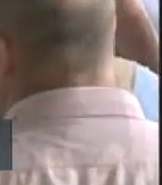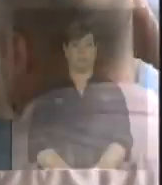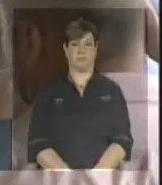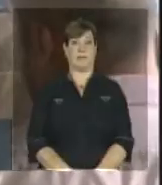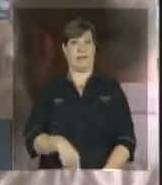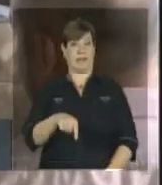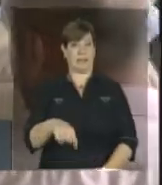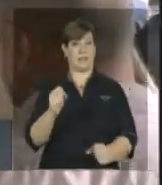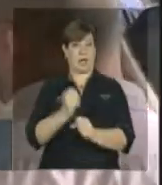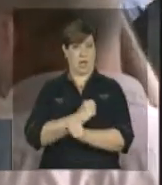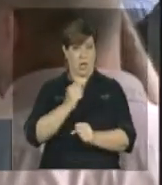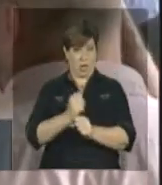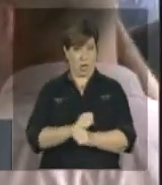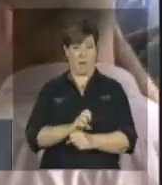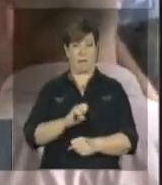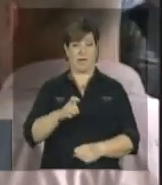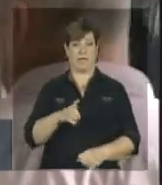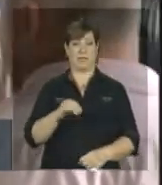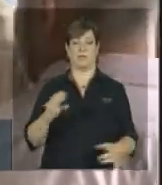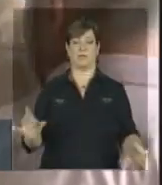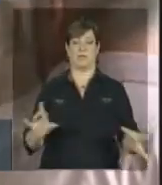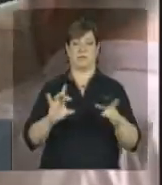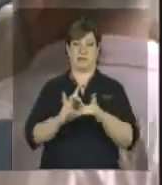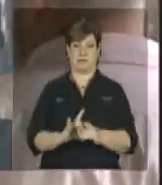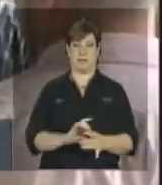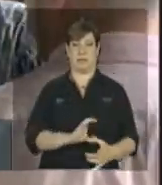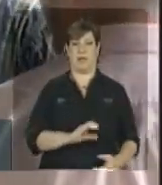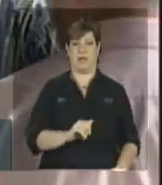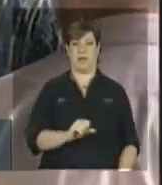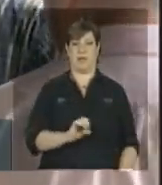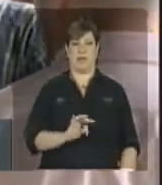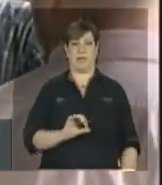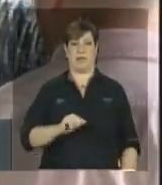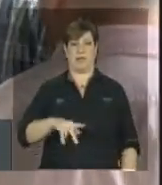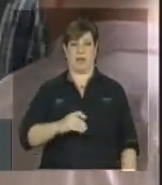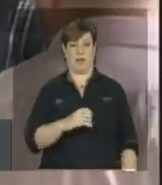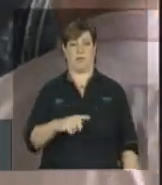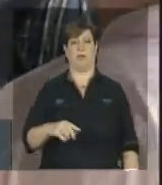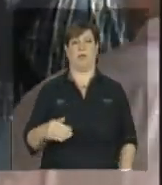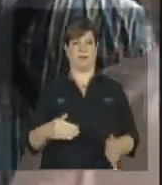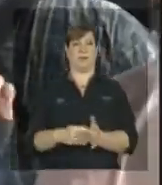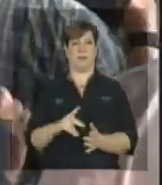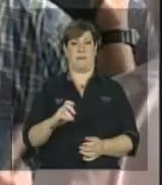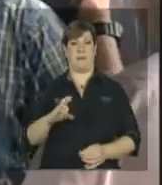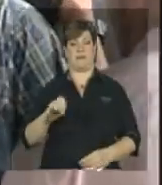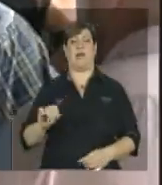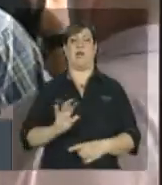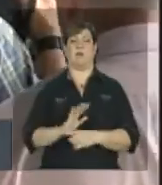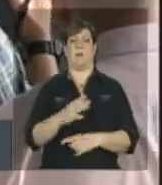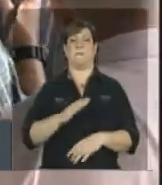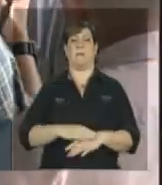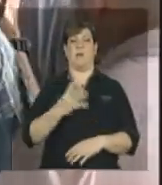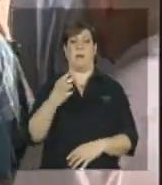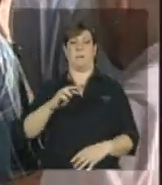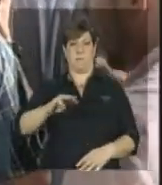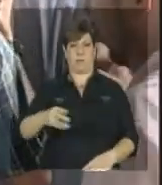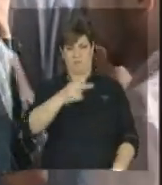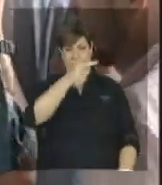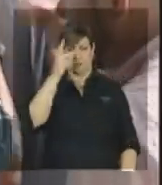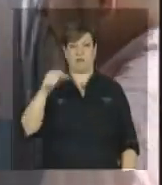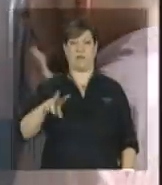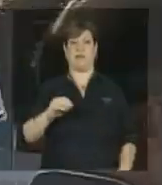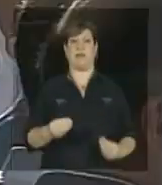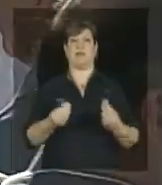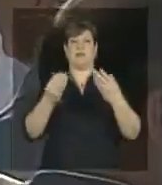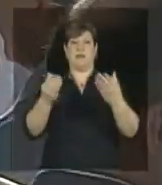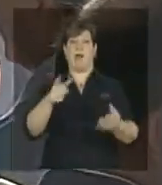Essa obra do eixo de integração Castanhão-Pecém, que vai beneficiar mais de 4 milhões de pessoas, ela vai levar